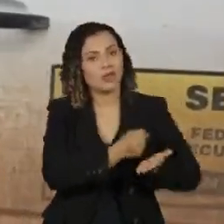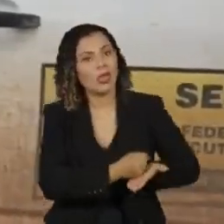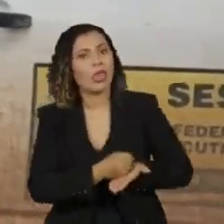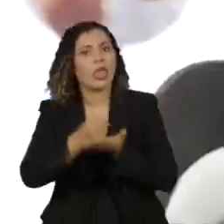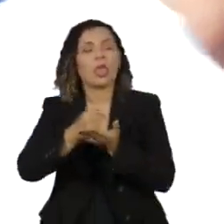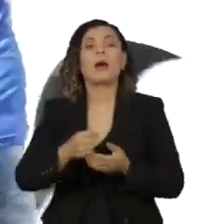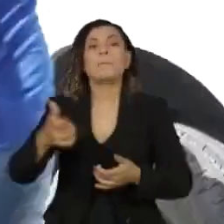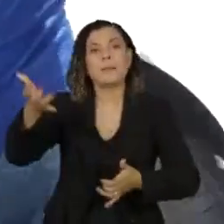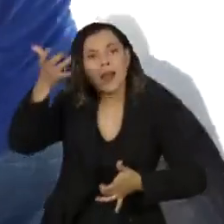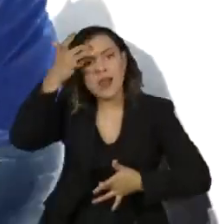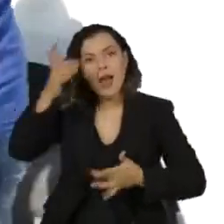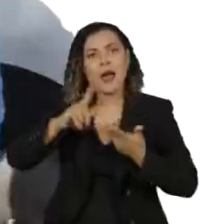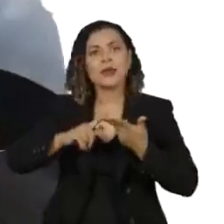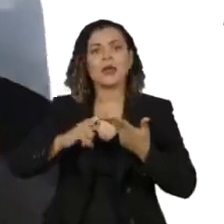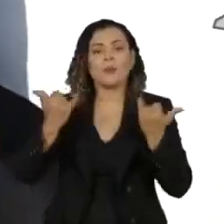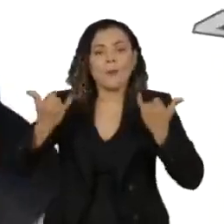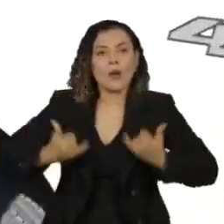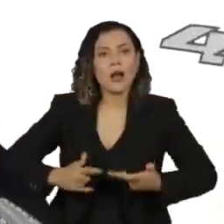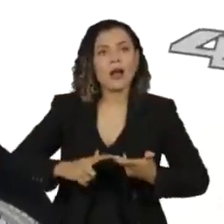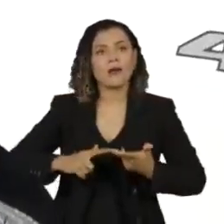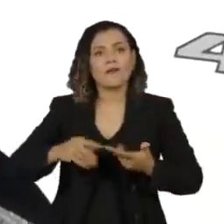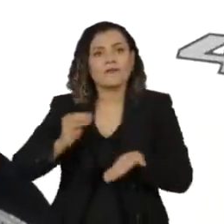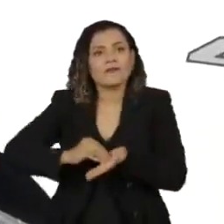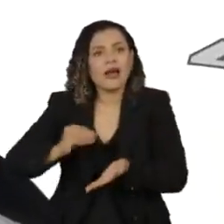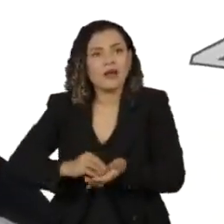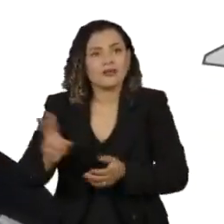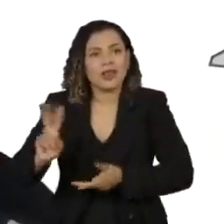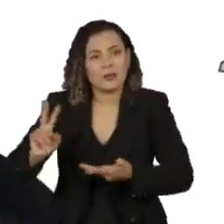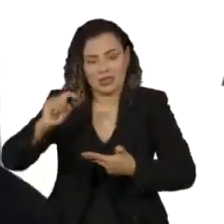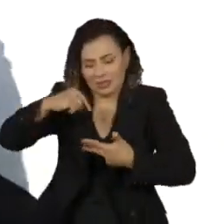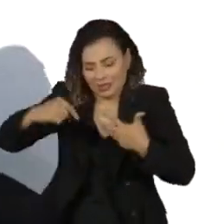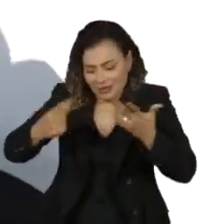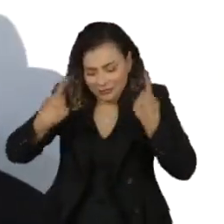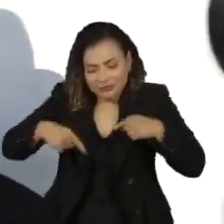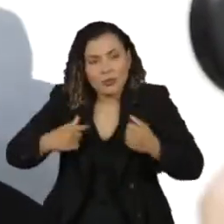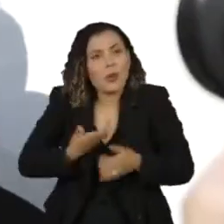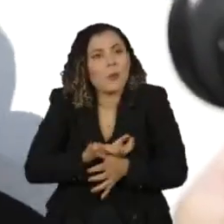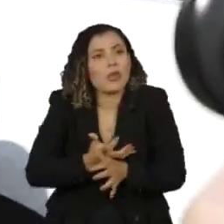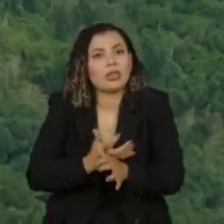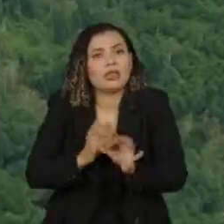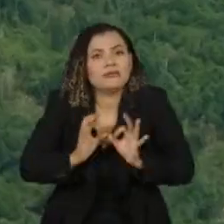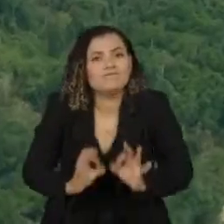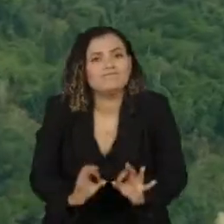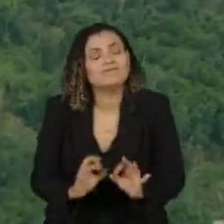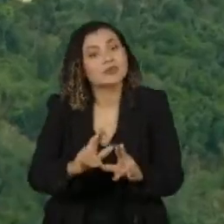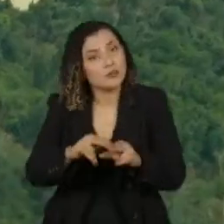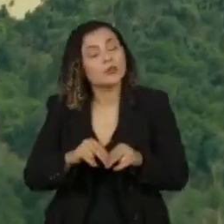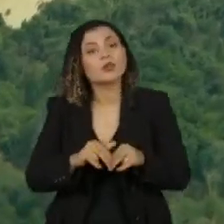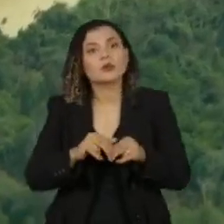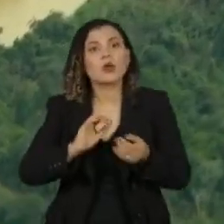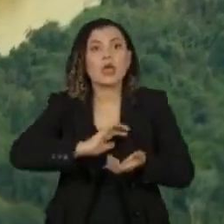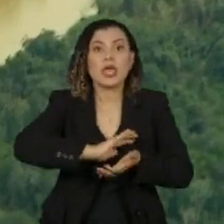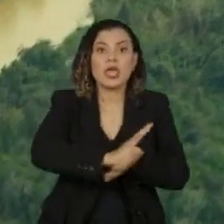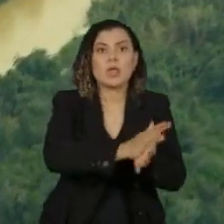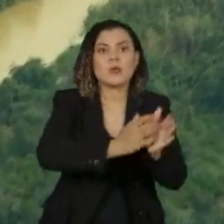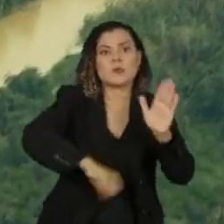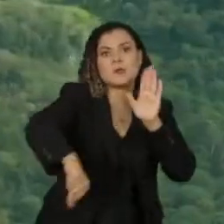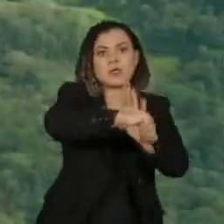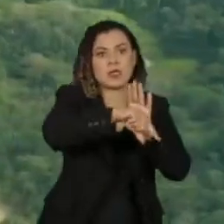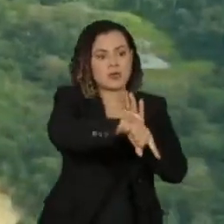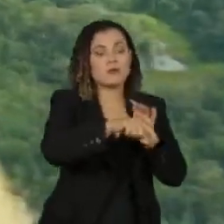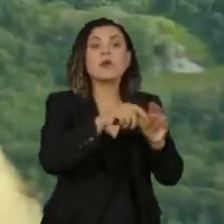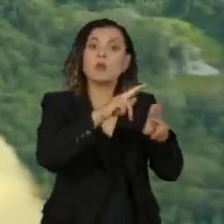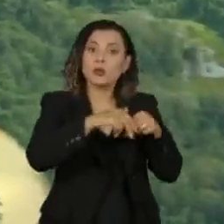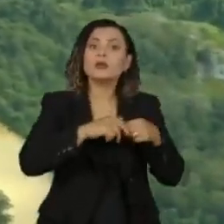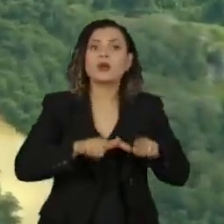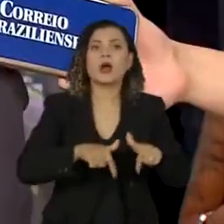e malária. Um inquérito foi aberto na Polícia Federal para investigar crime de genocídio. E para a próxima quarta-feira está prevista mais uma